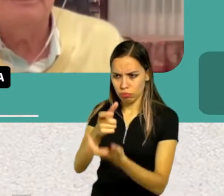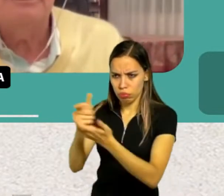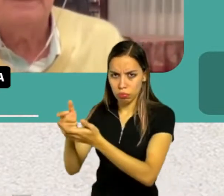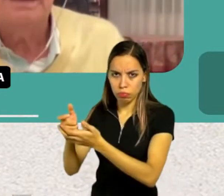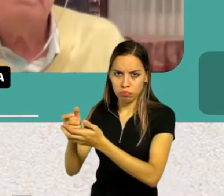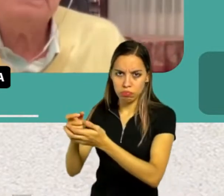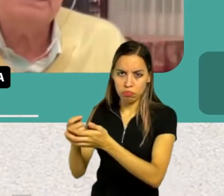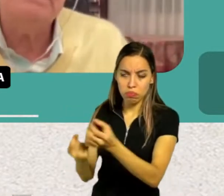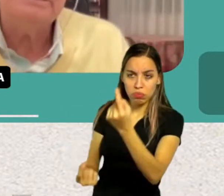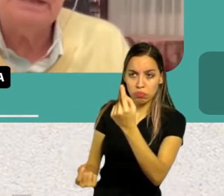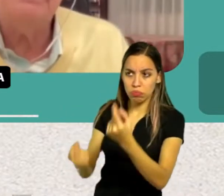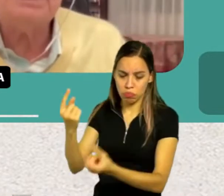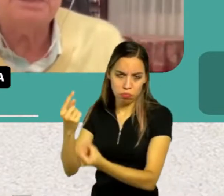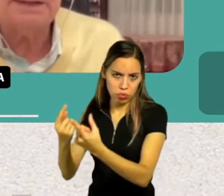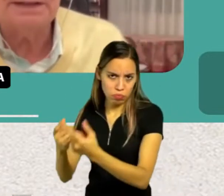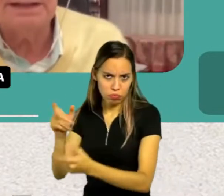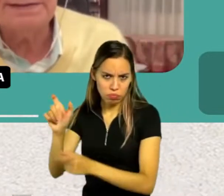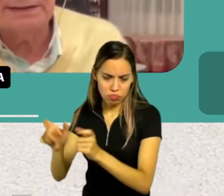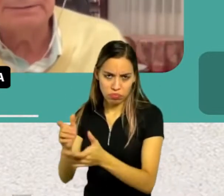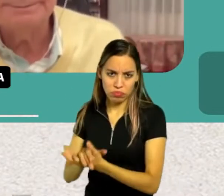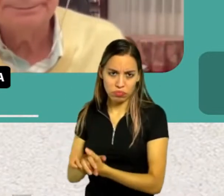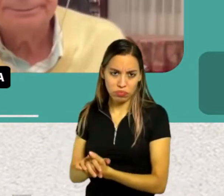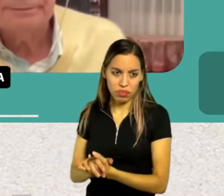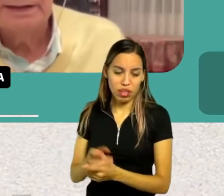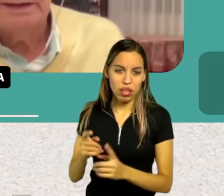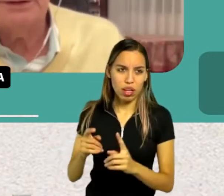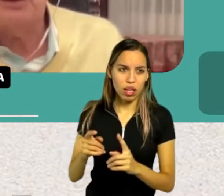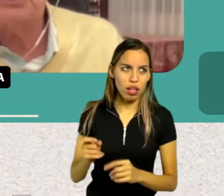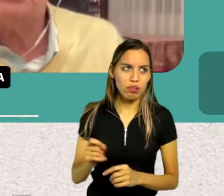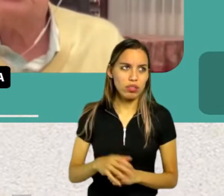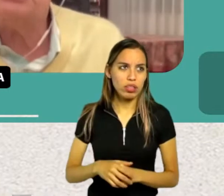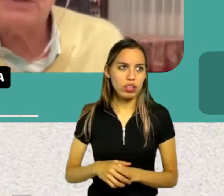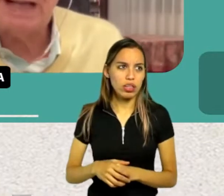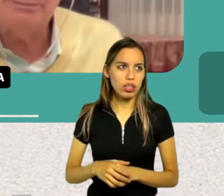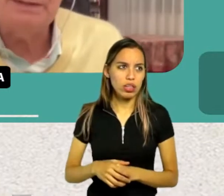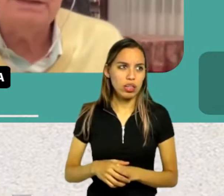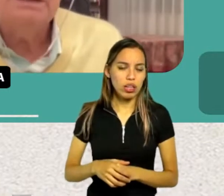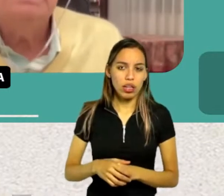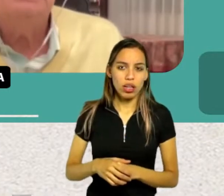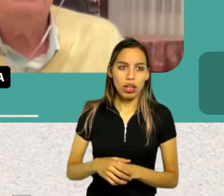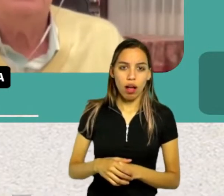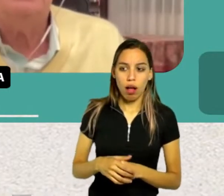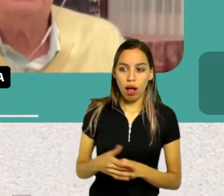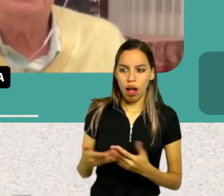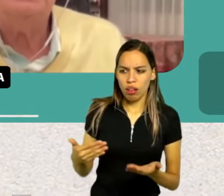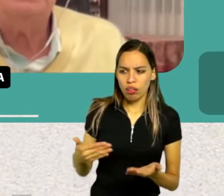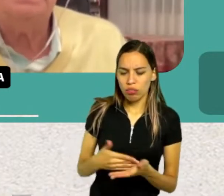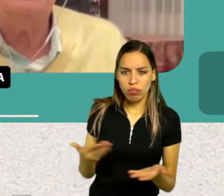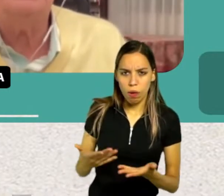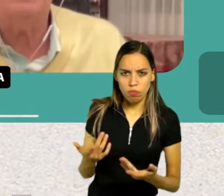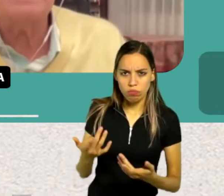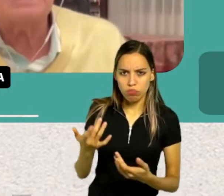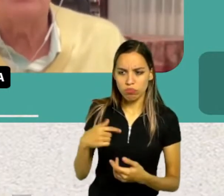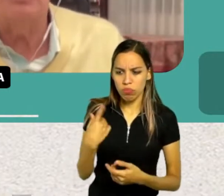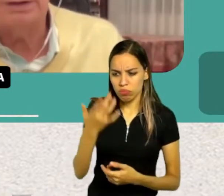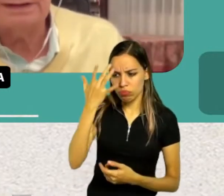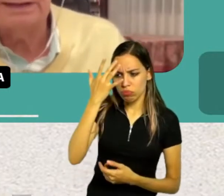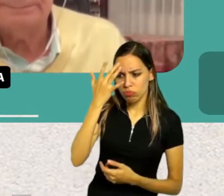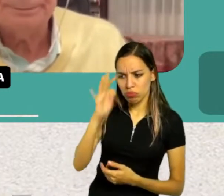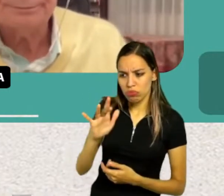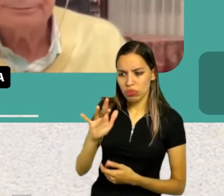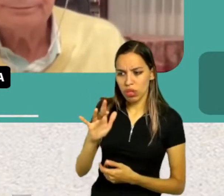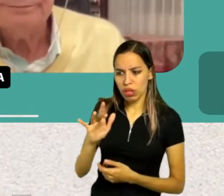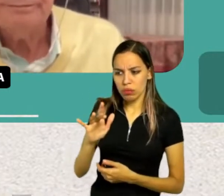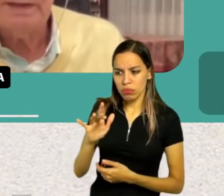já. Mas não, era véspera de eleição. Até hoje a gente não sabe quem deu essa